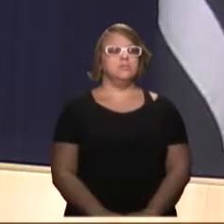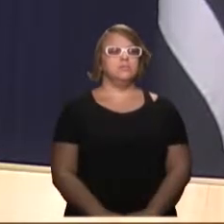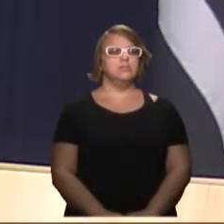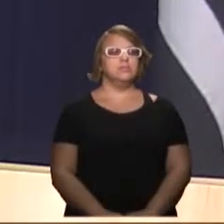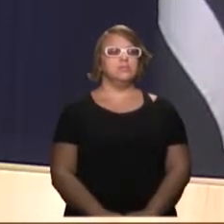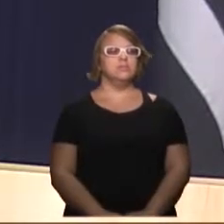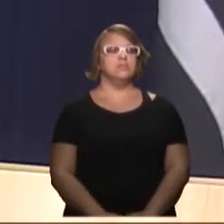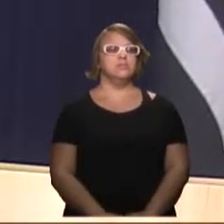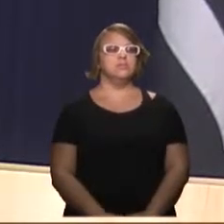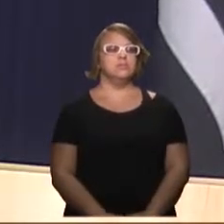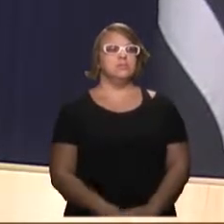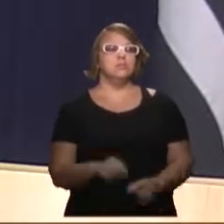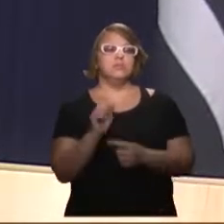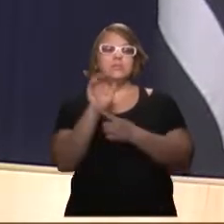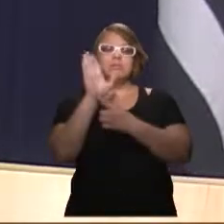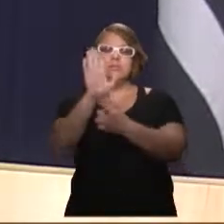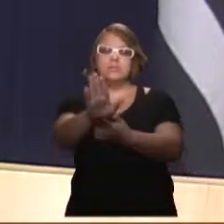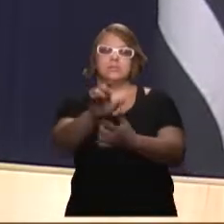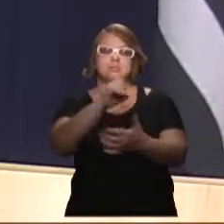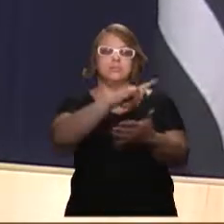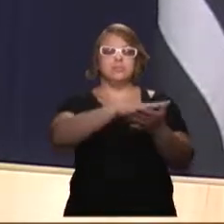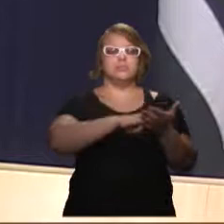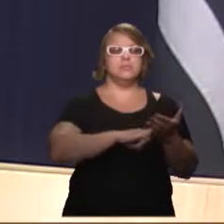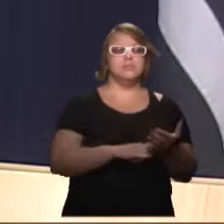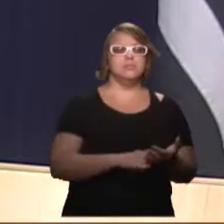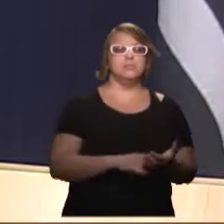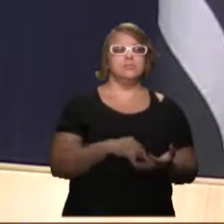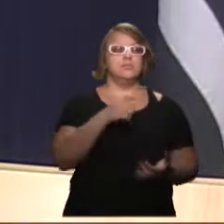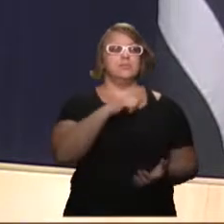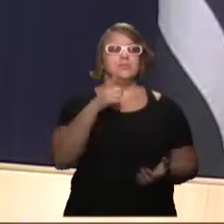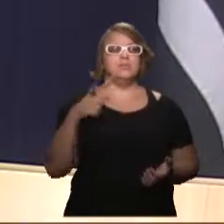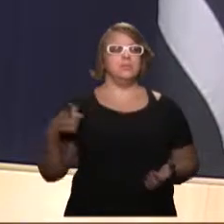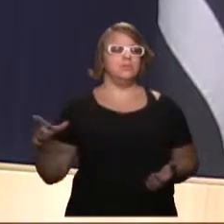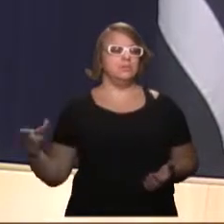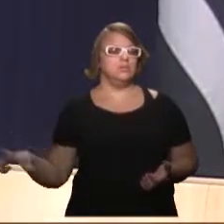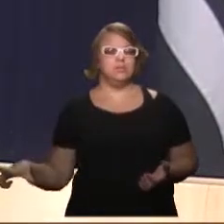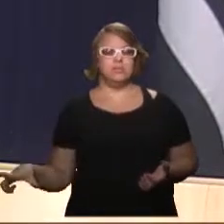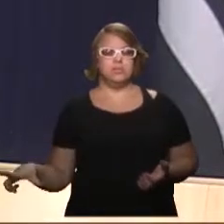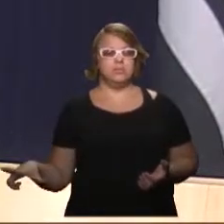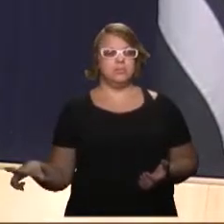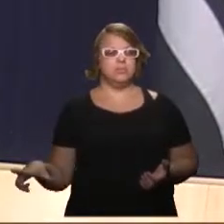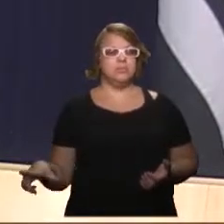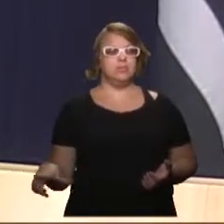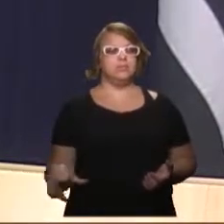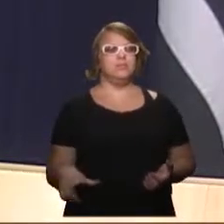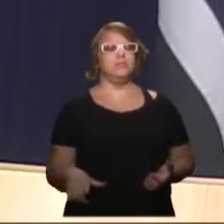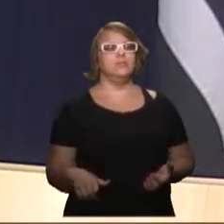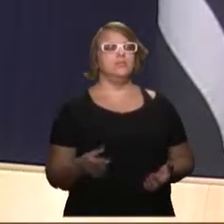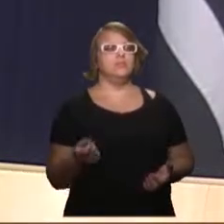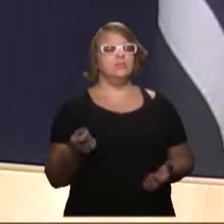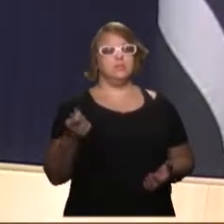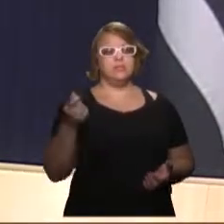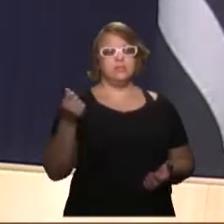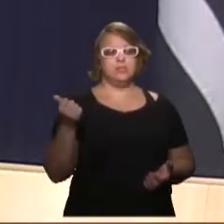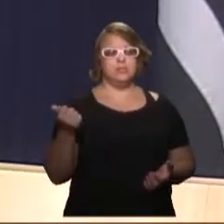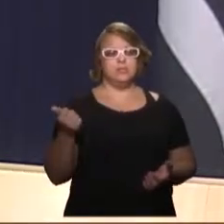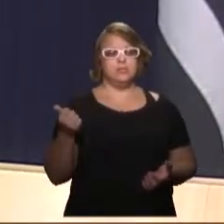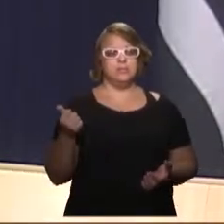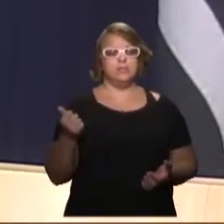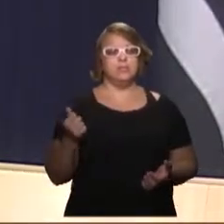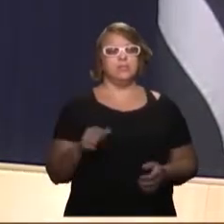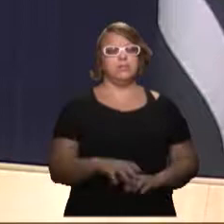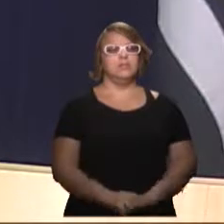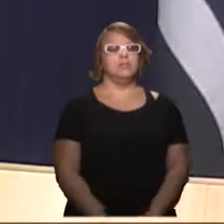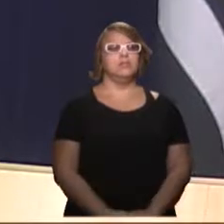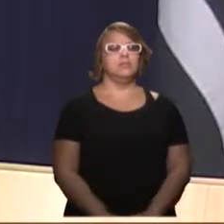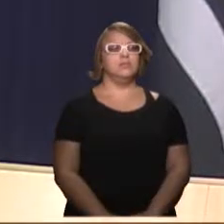renda, conseguiu fazer o Enem, conseguiu entrar numa faculdade pública, uma federal no Paraná. Hoje ela vai ir para a